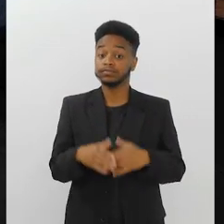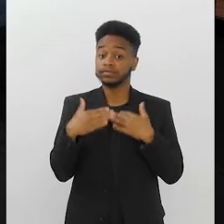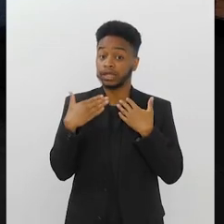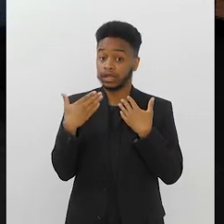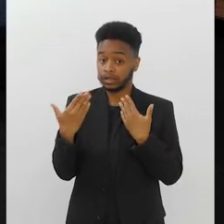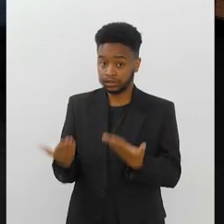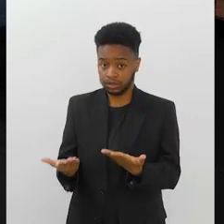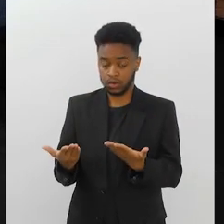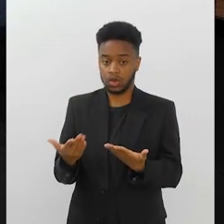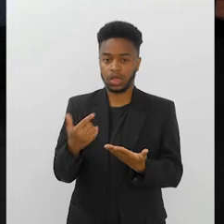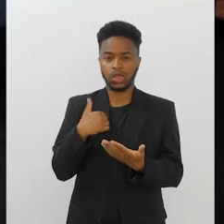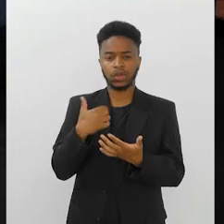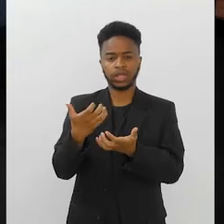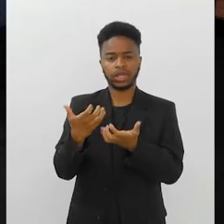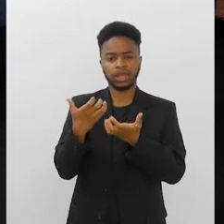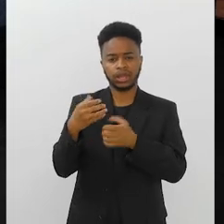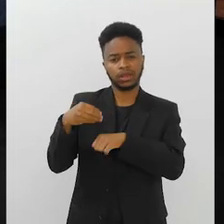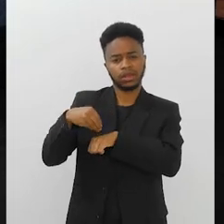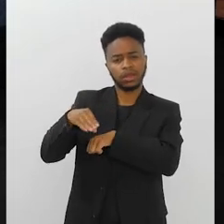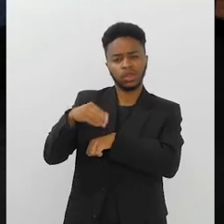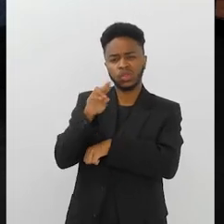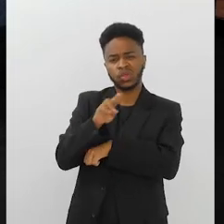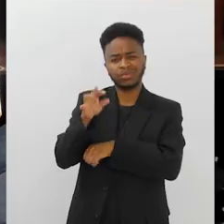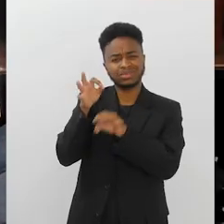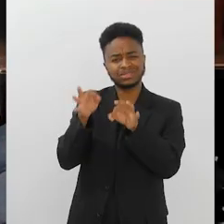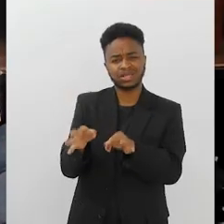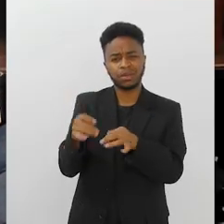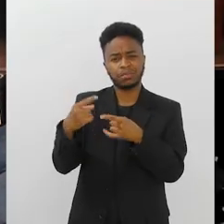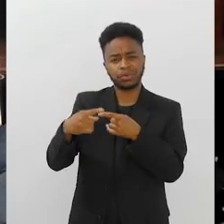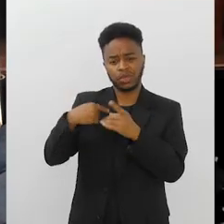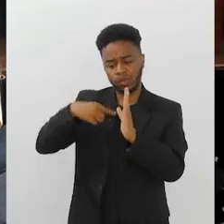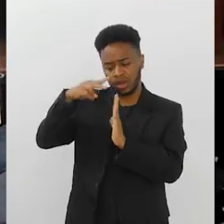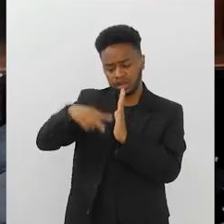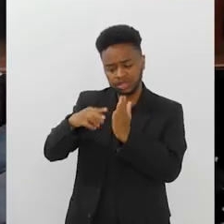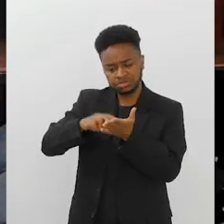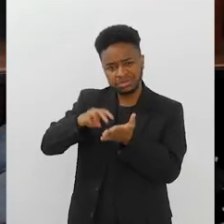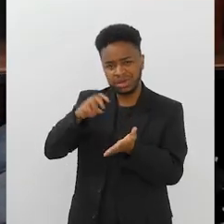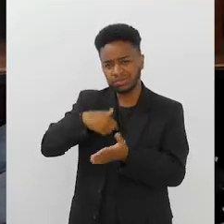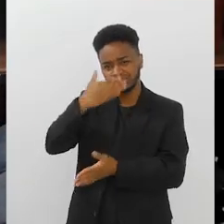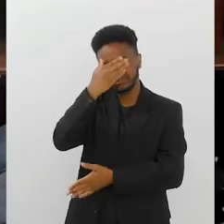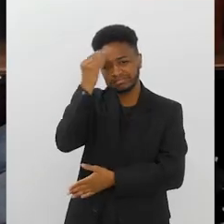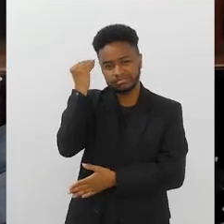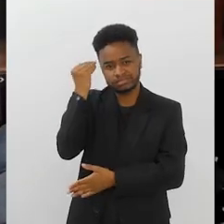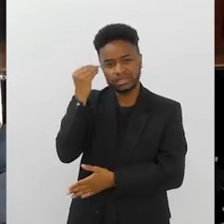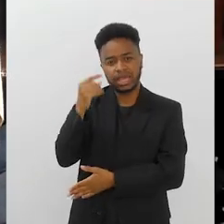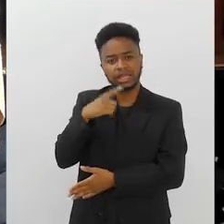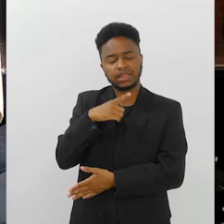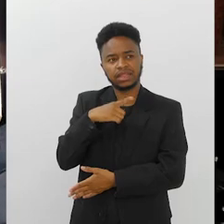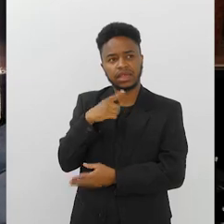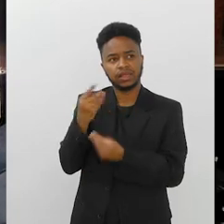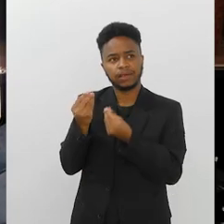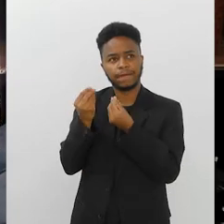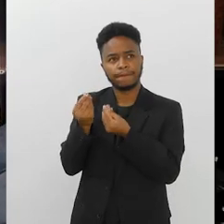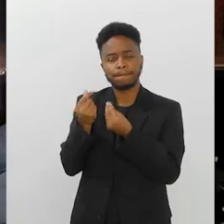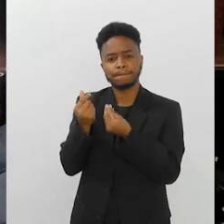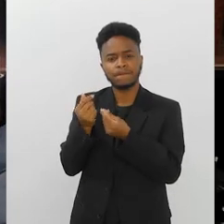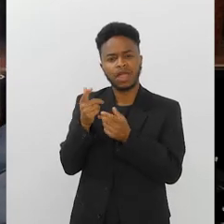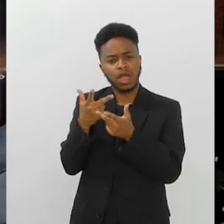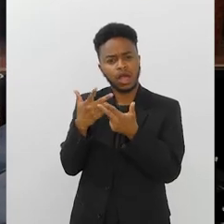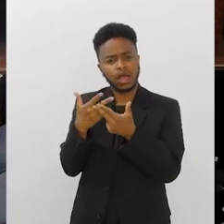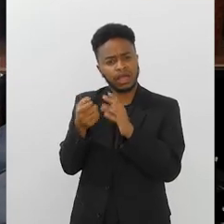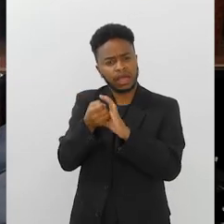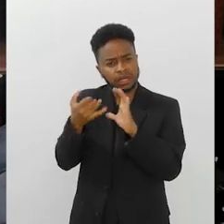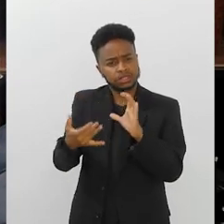então e eu tô querendo trazer o nome correto porque eu li hoje de manhã uma coisa